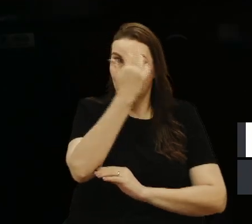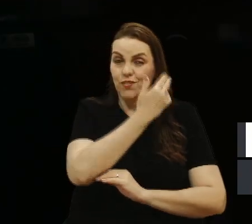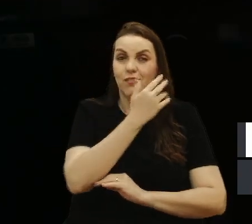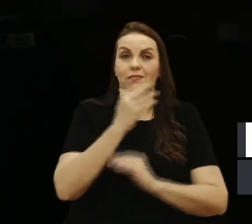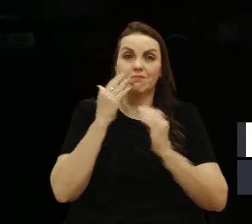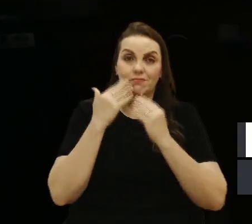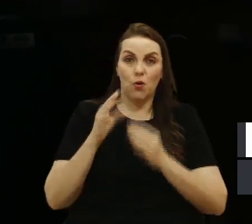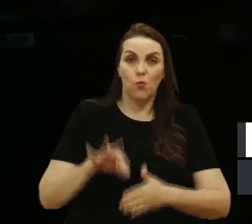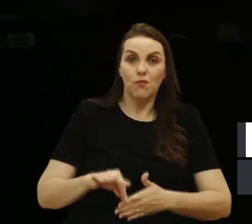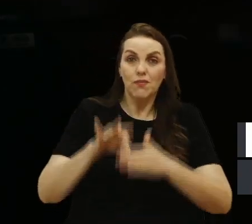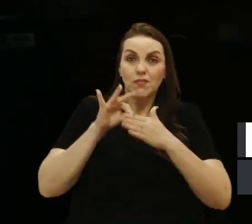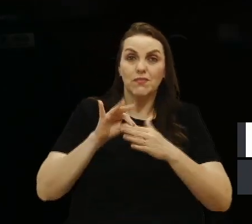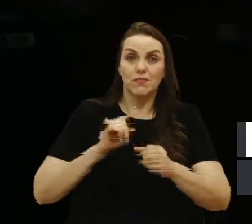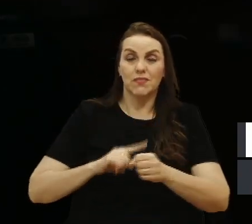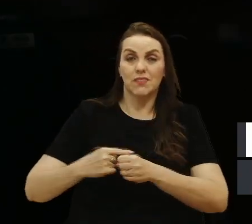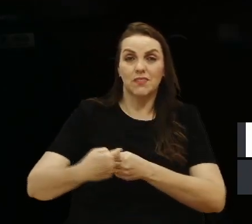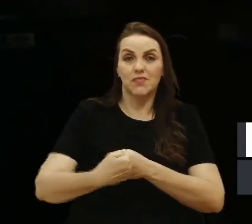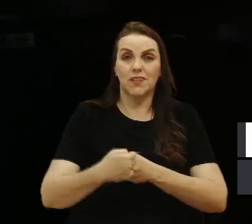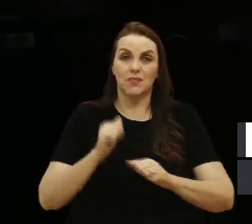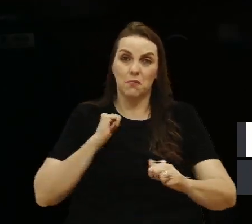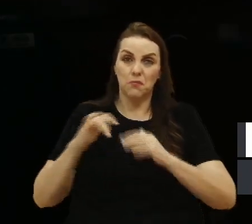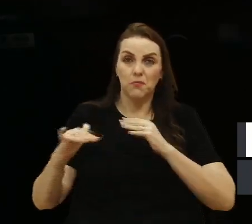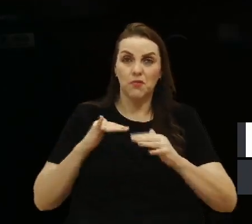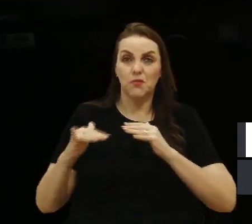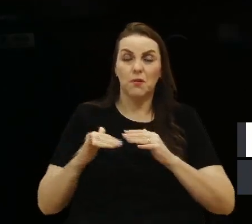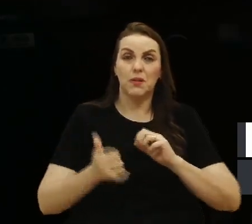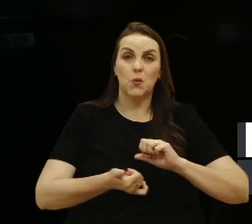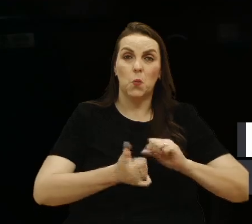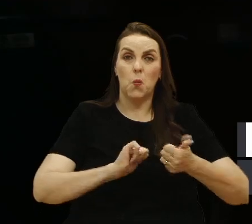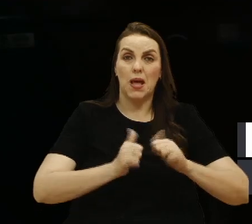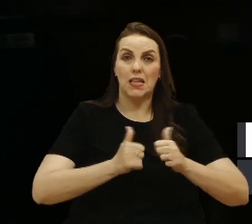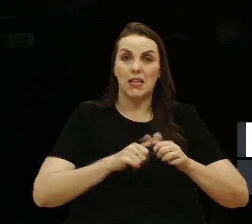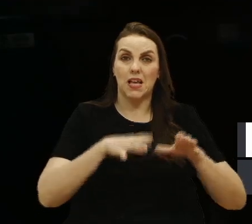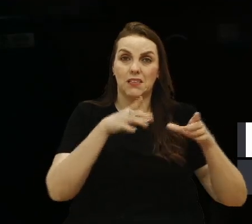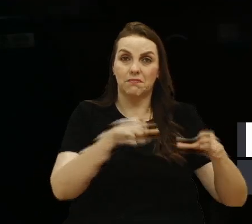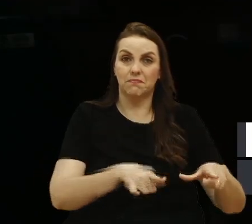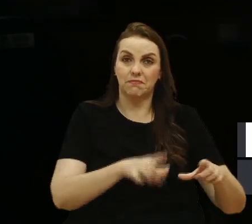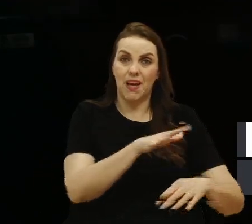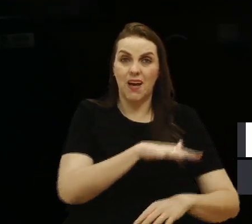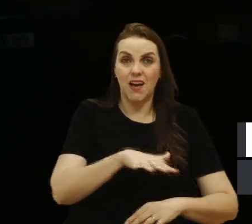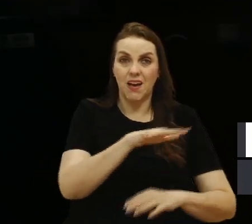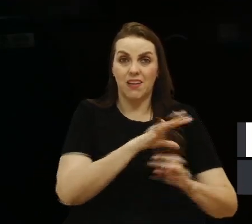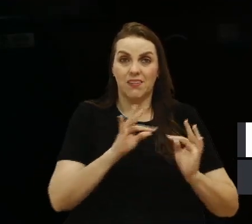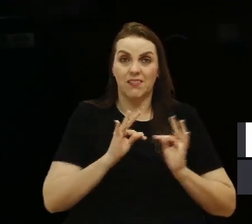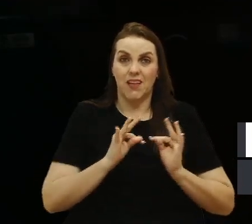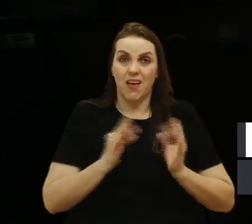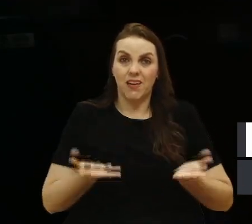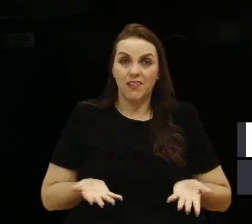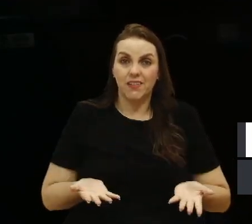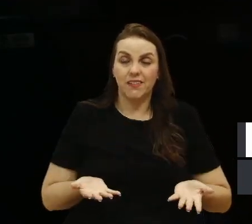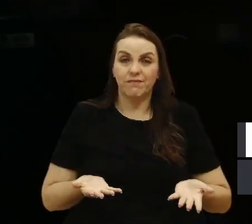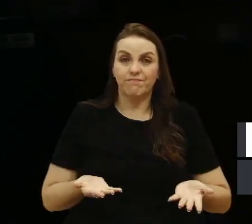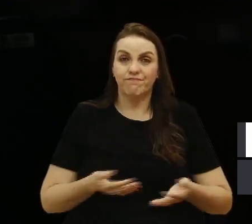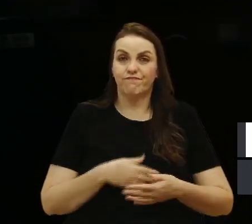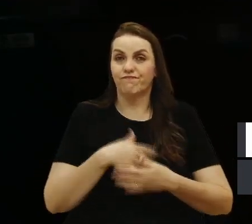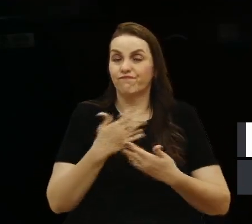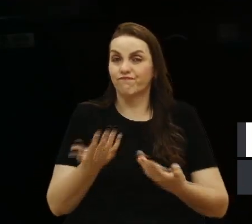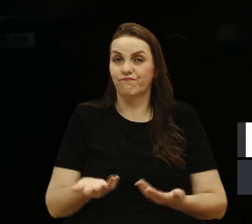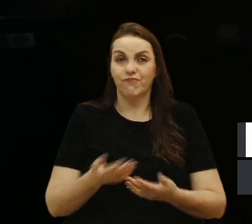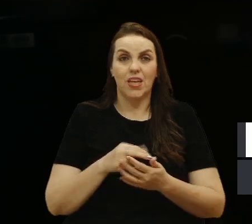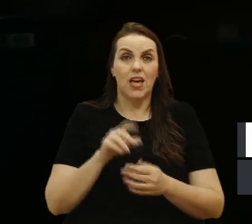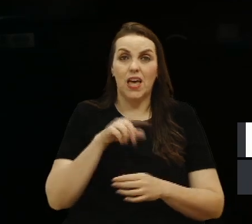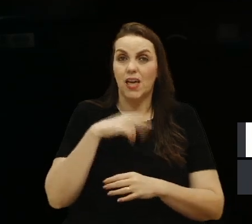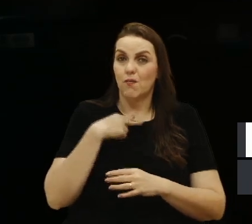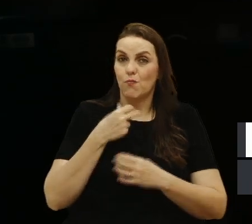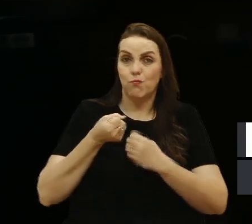nossa cidade, não faz um movimento de qualificar isso, não traz isso, né, para o centro do debate, aí fica praticamente